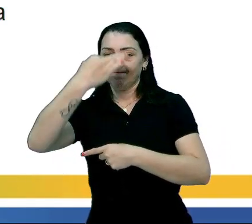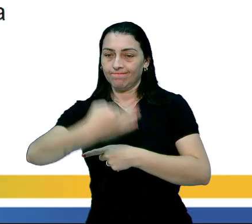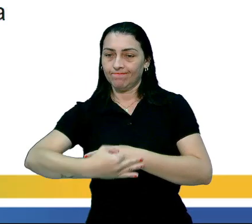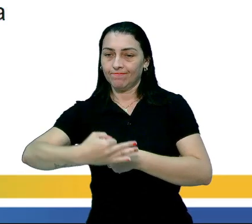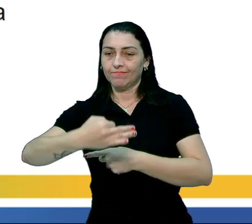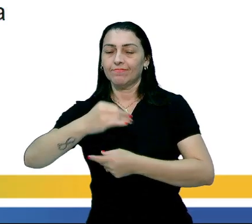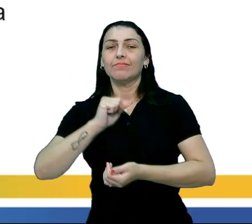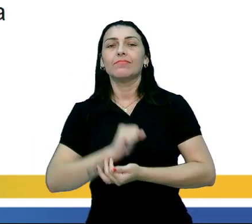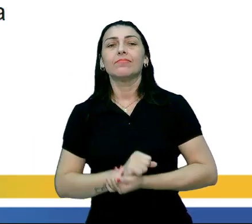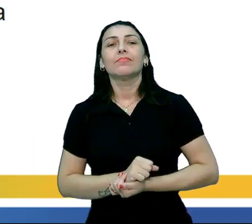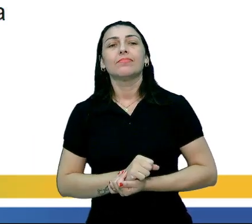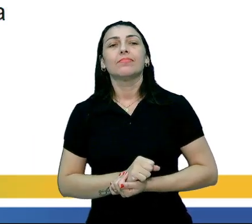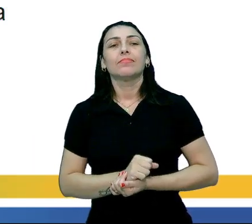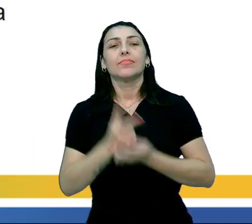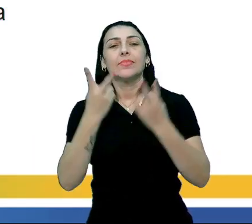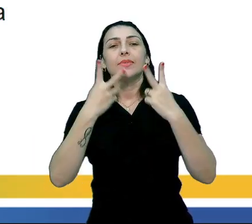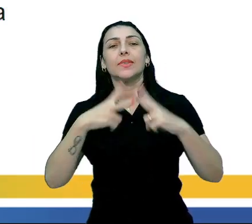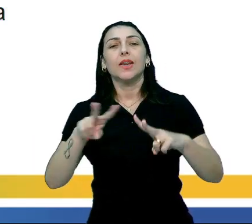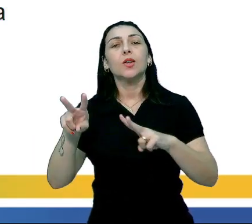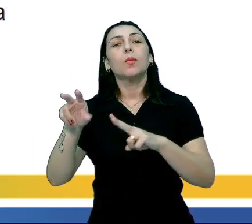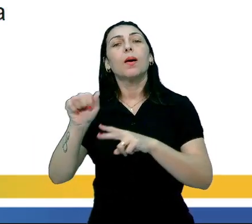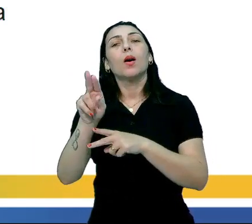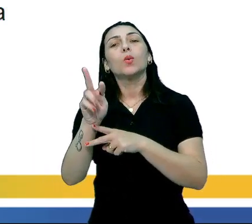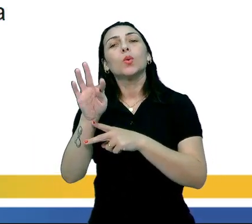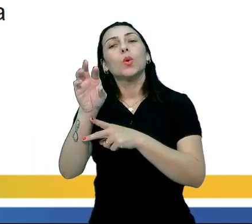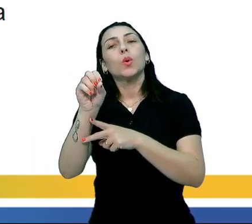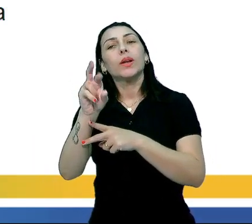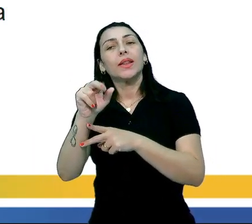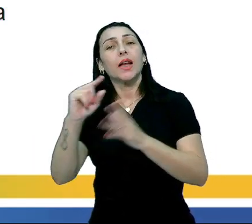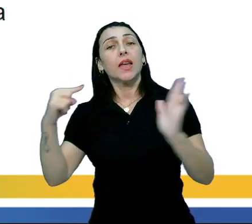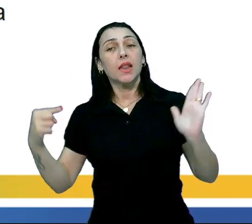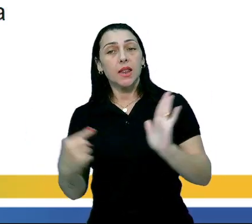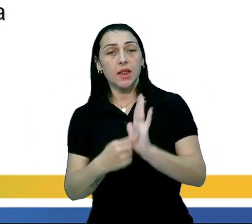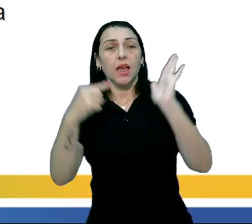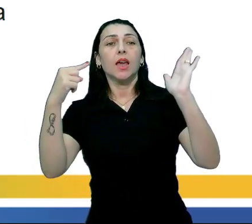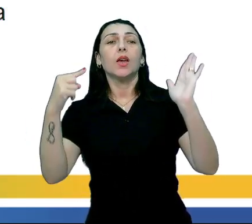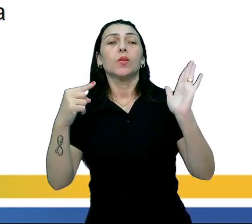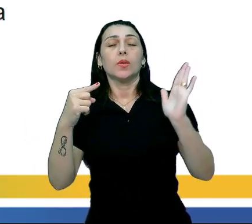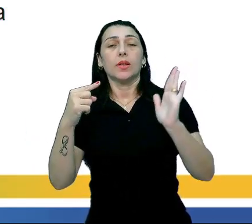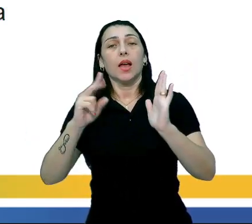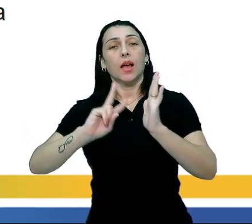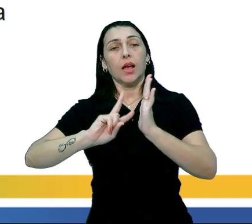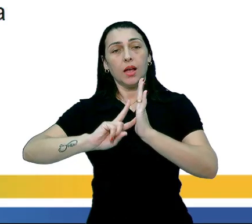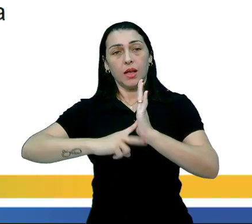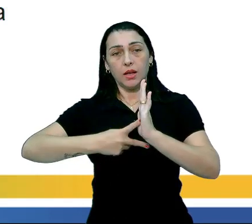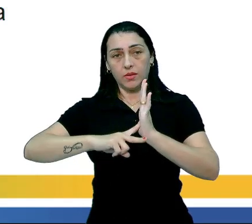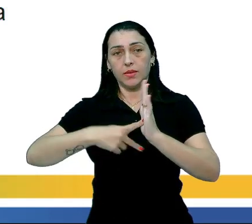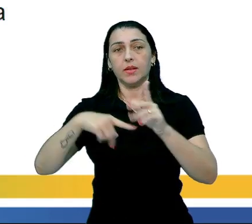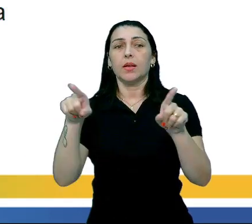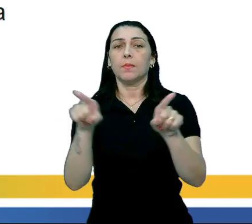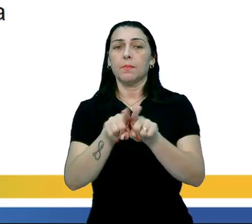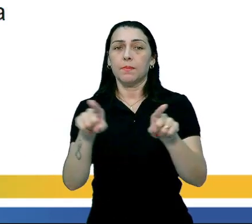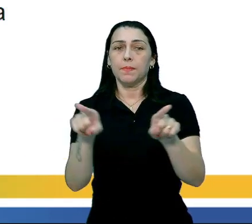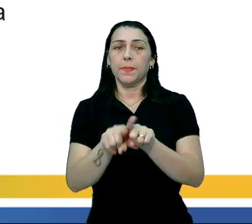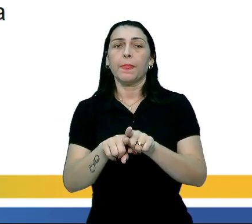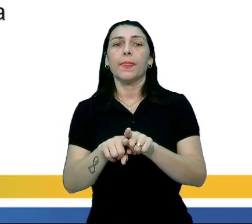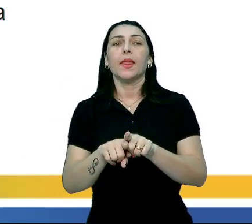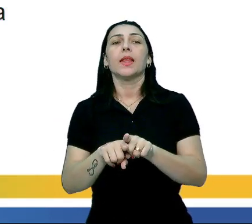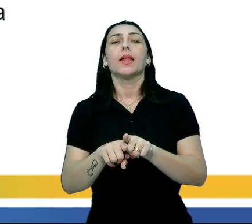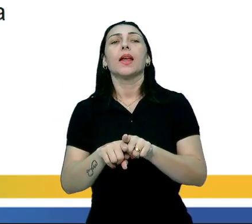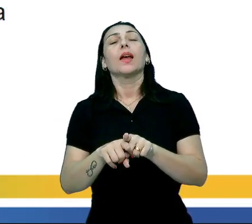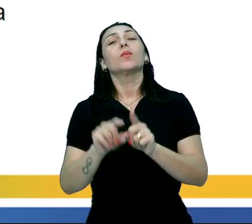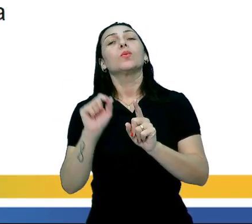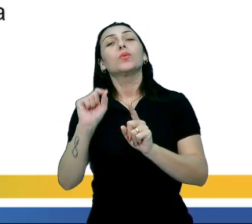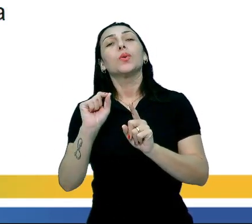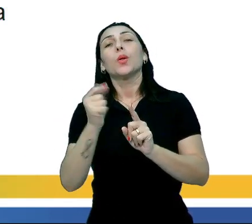alternativa C, testemunho de autoridade, porque nós temos as confederações aí que deixam isso muito claro. Quando se